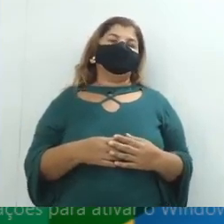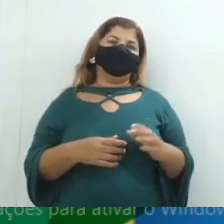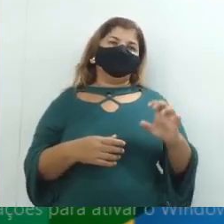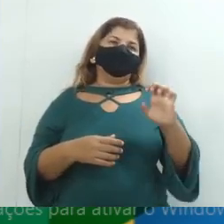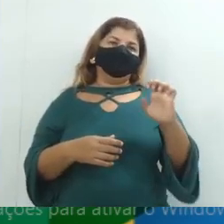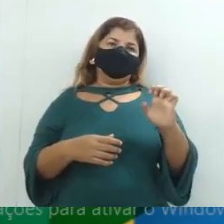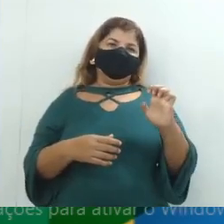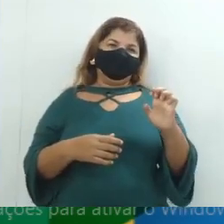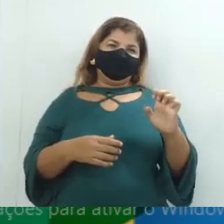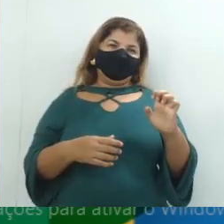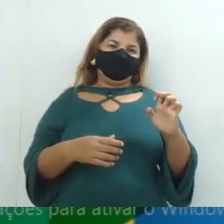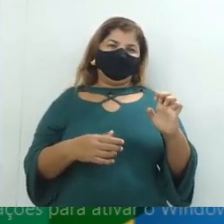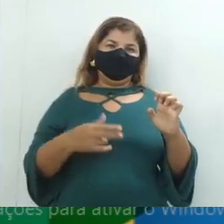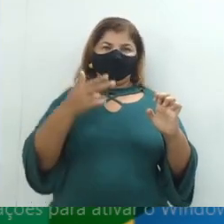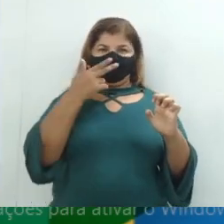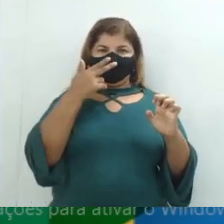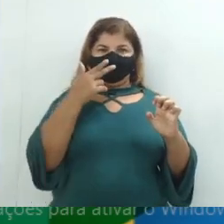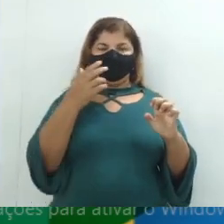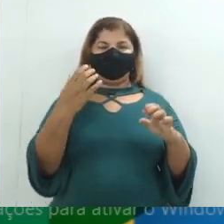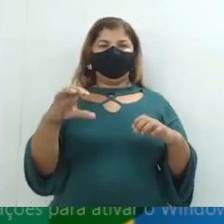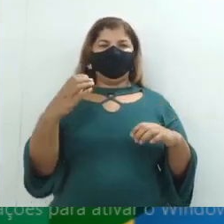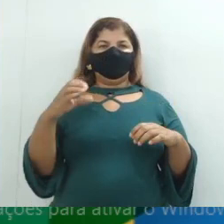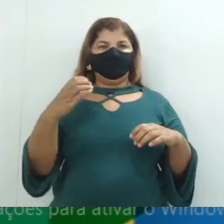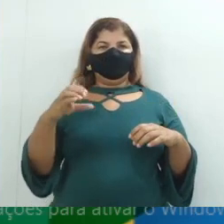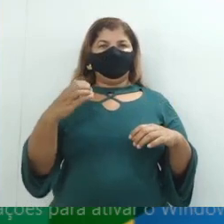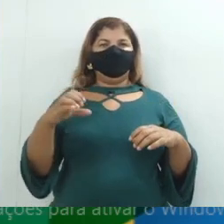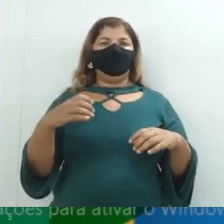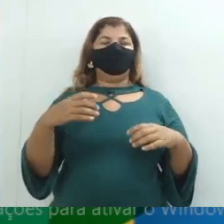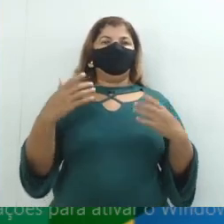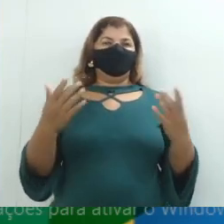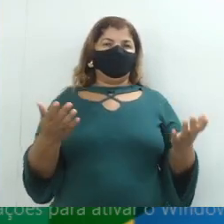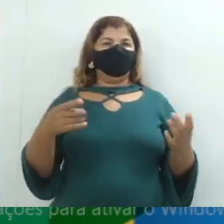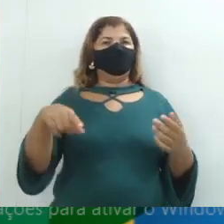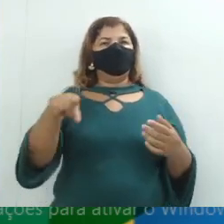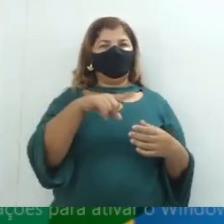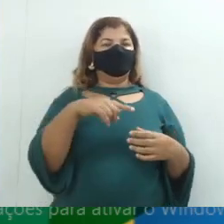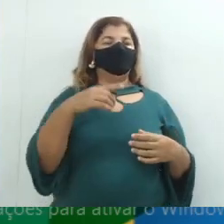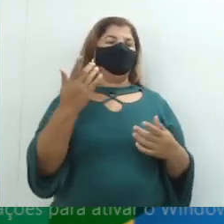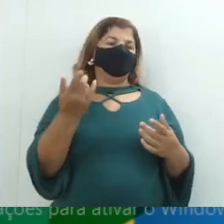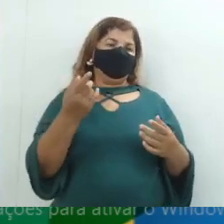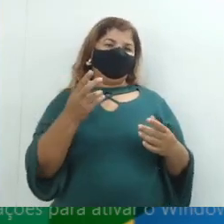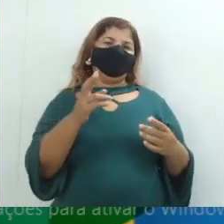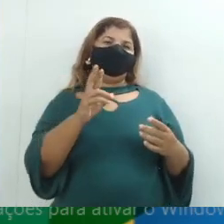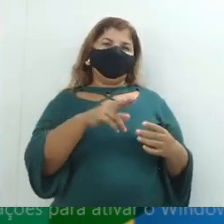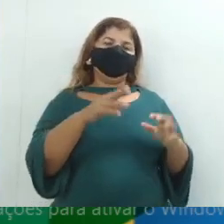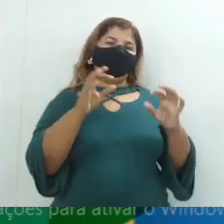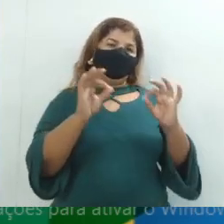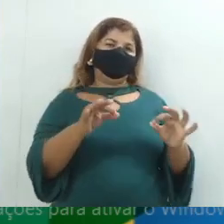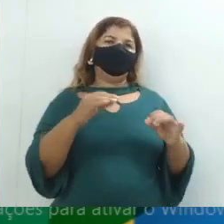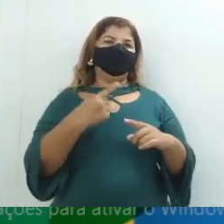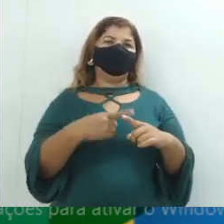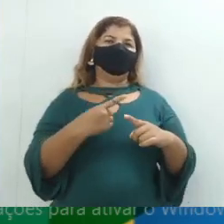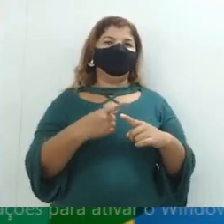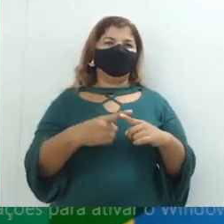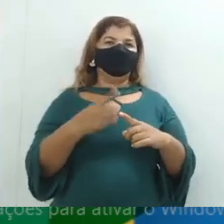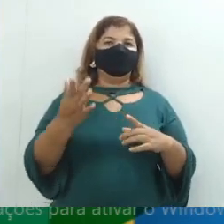os protestantes e os cientistas. Você de casa já deve ter acertado, porque é o contexto que estamos falando,